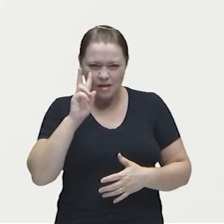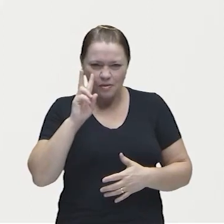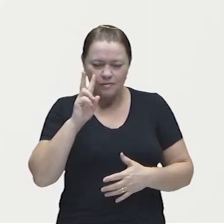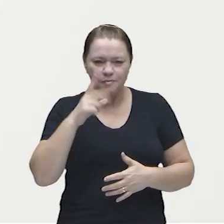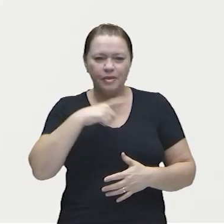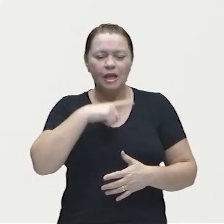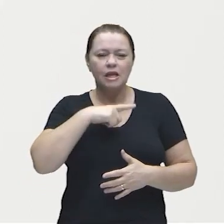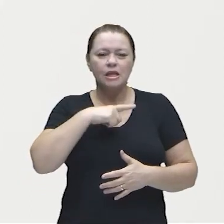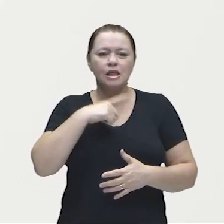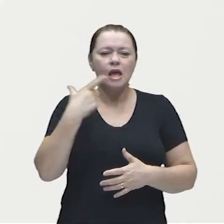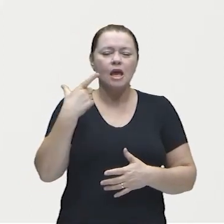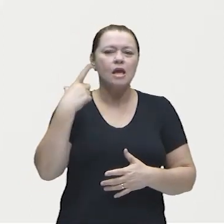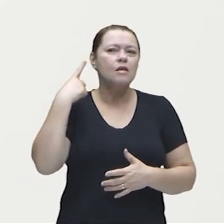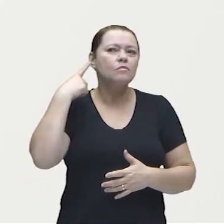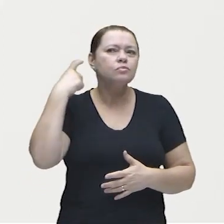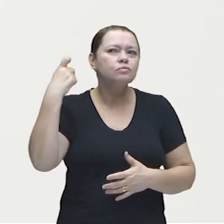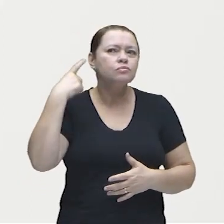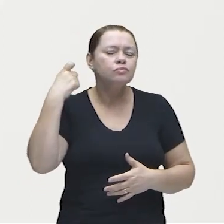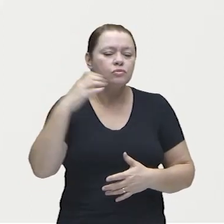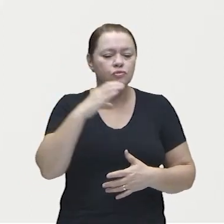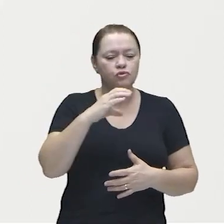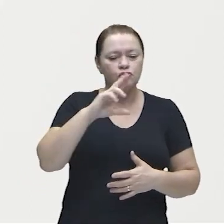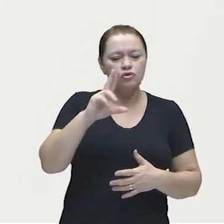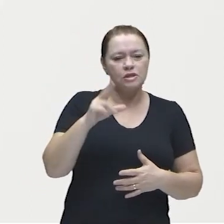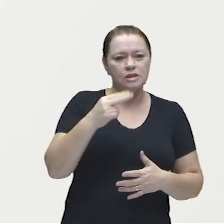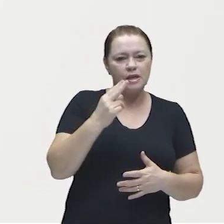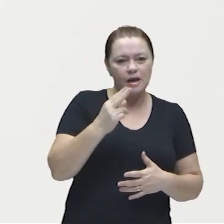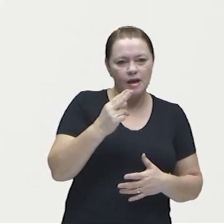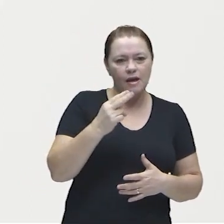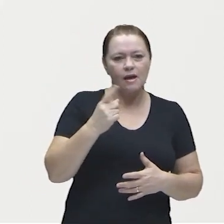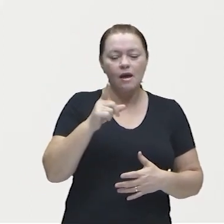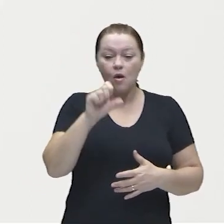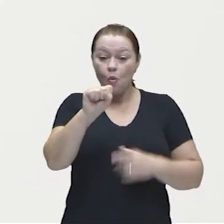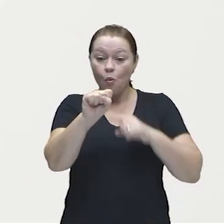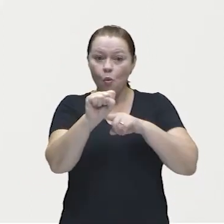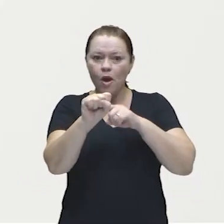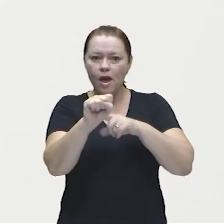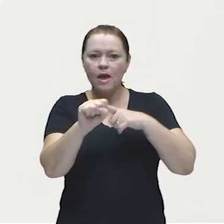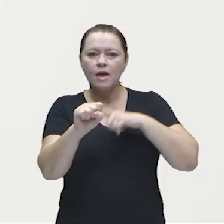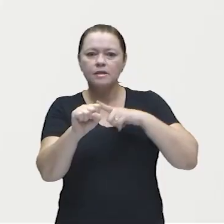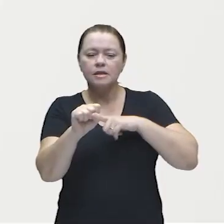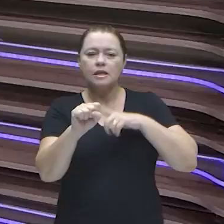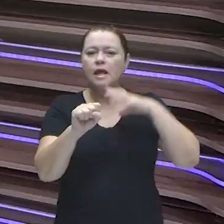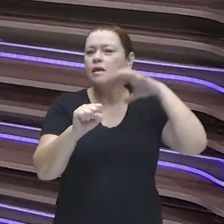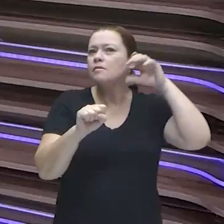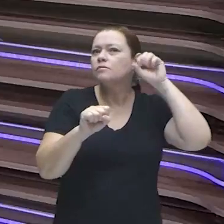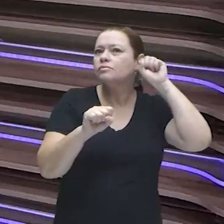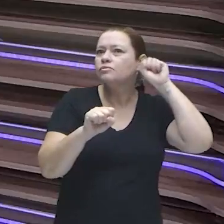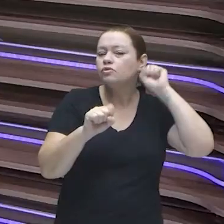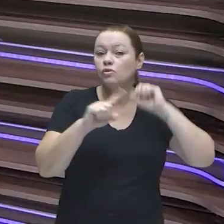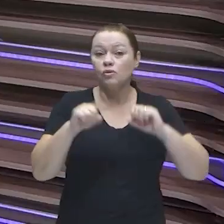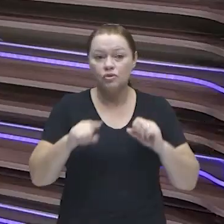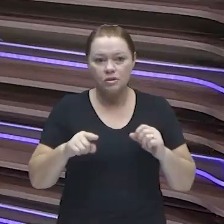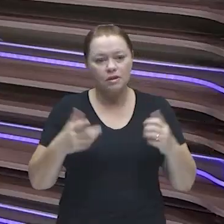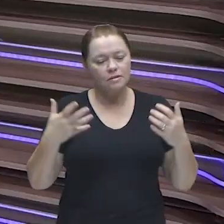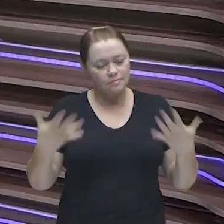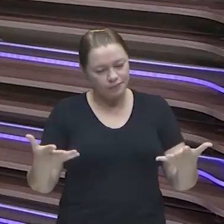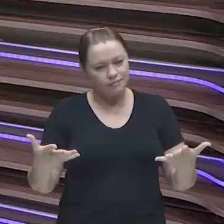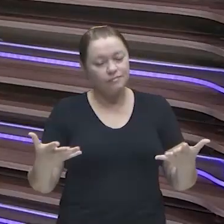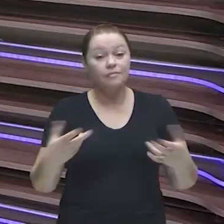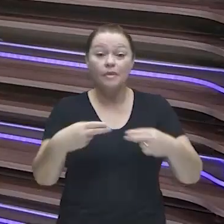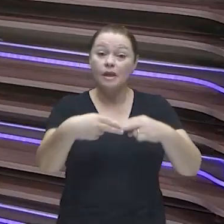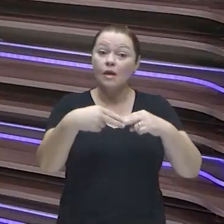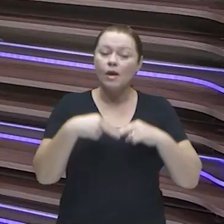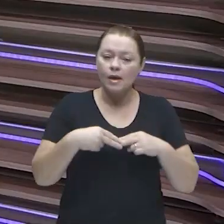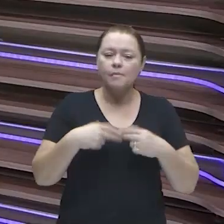o S, que tem som de Z. Vocês lembram disso? Olha aqui para mim. É por isso que, às vezes, quando a gente